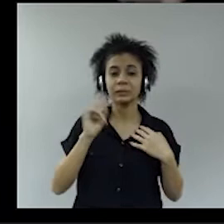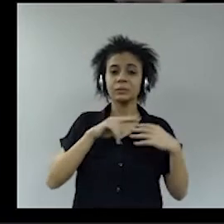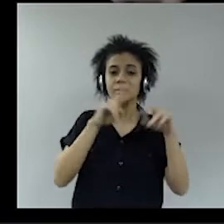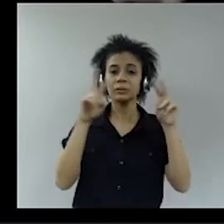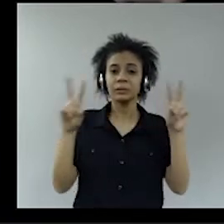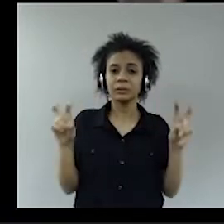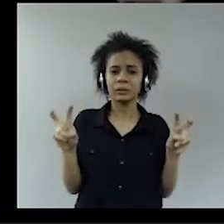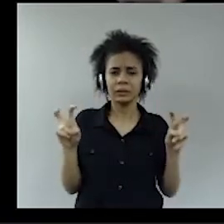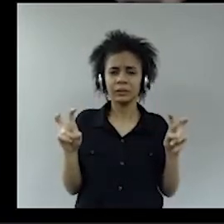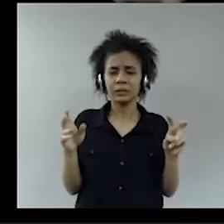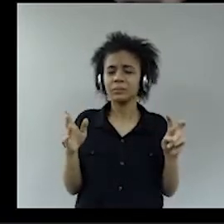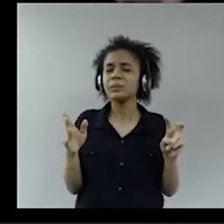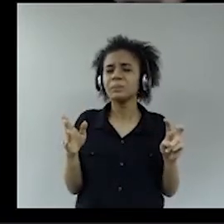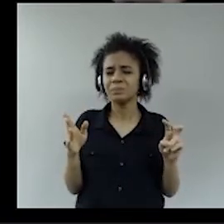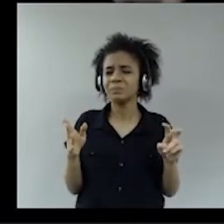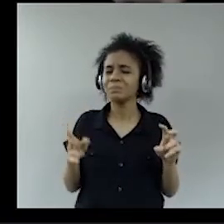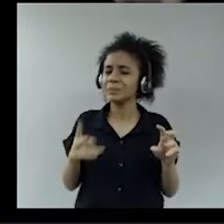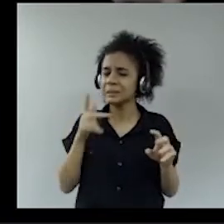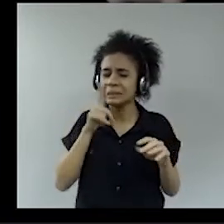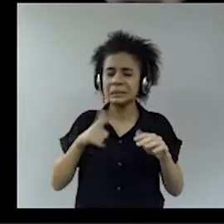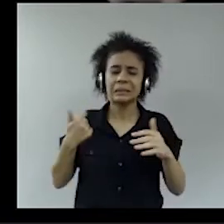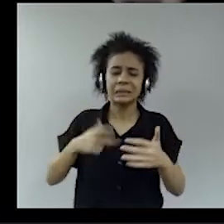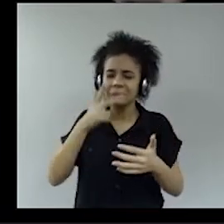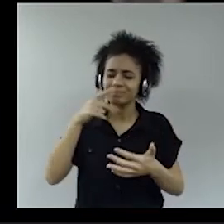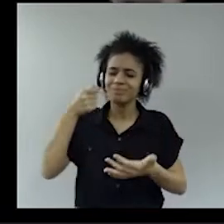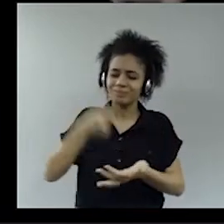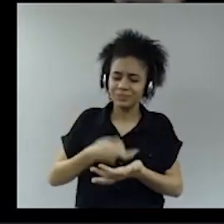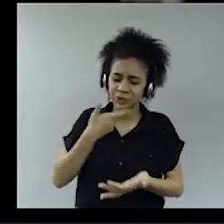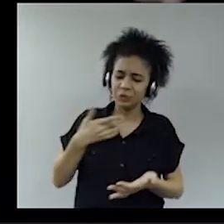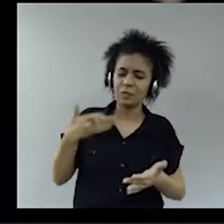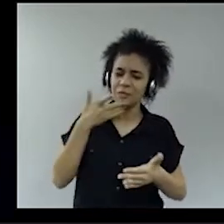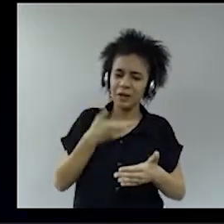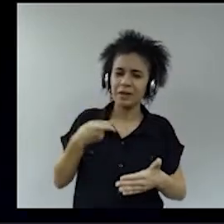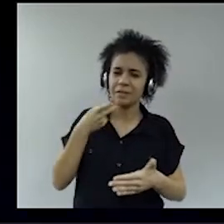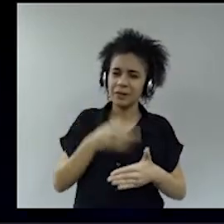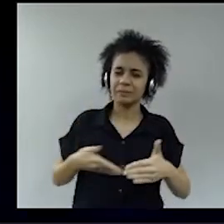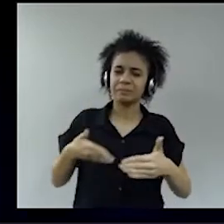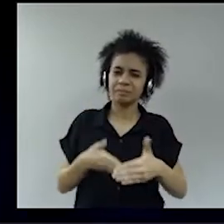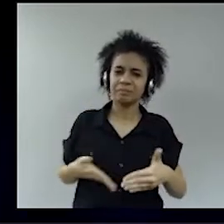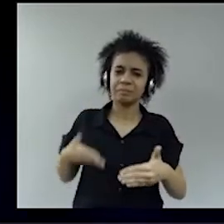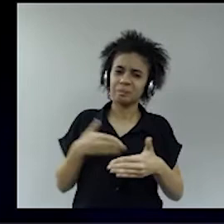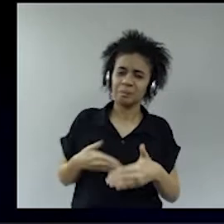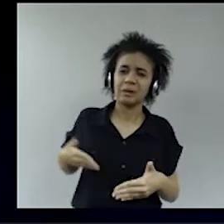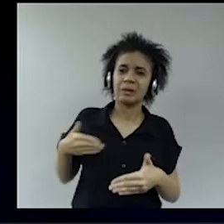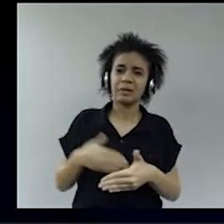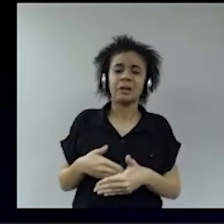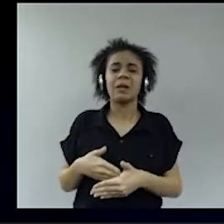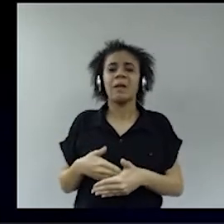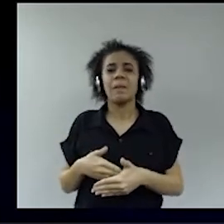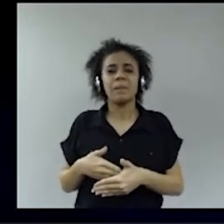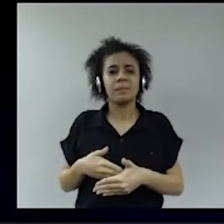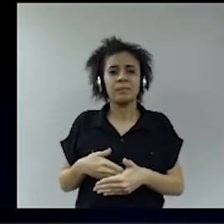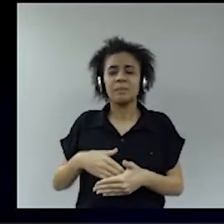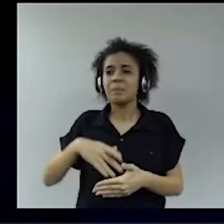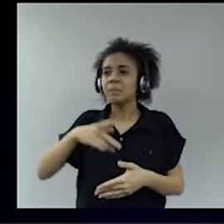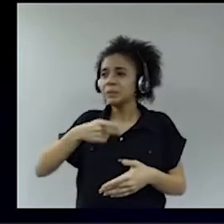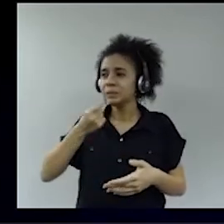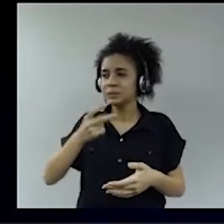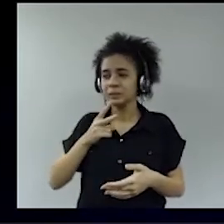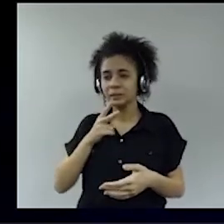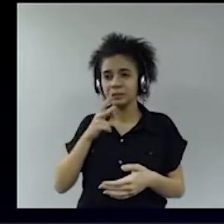que vem sido batido de uma forma bastante